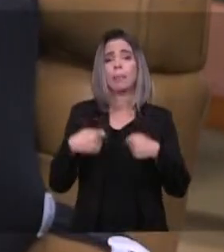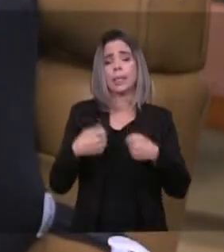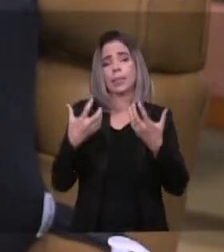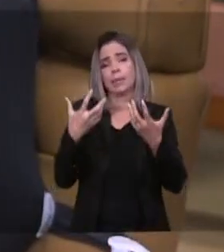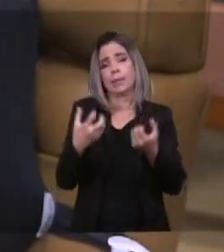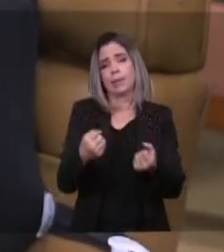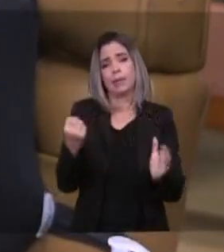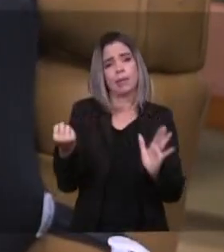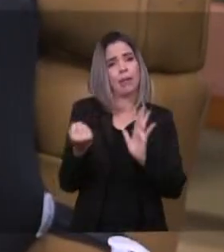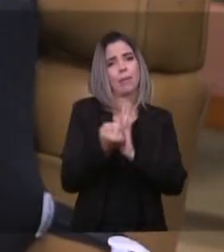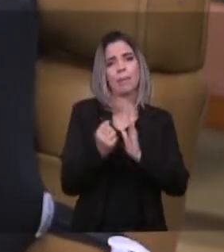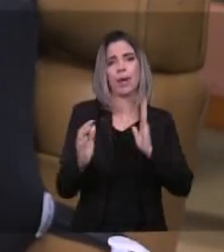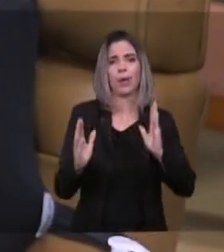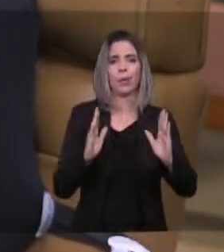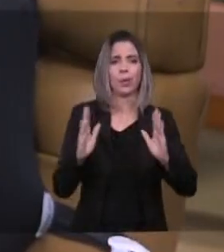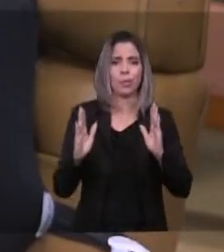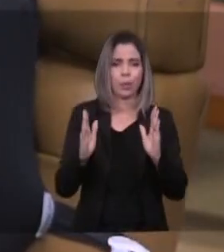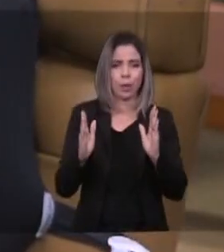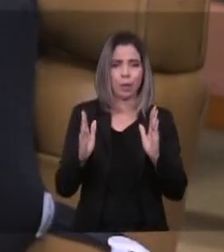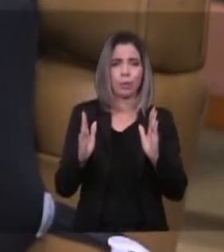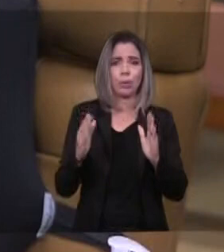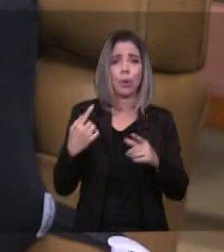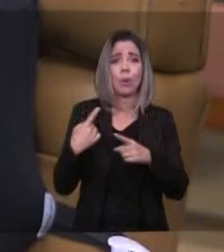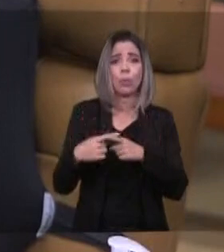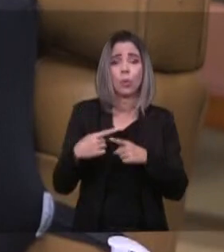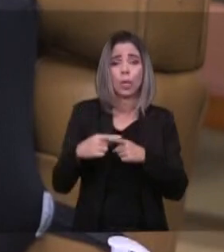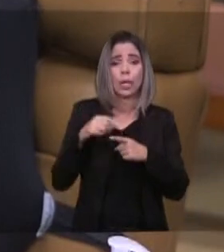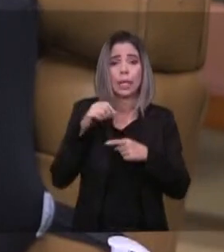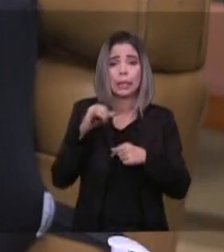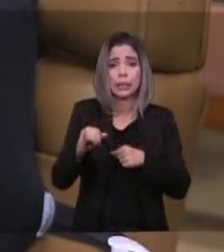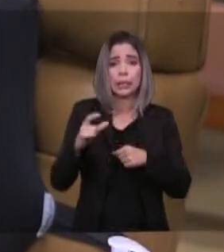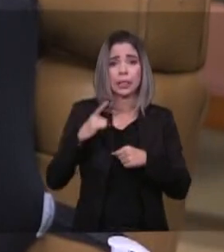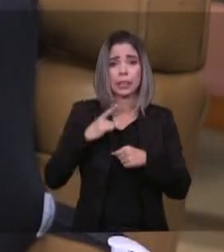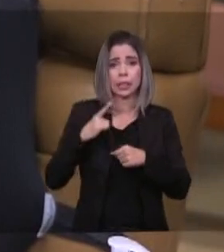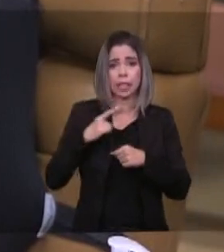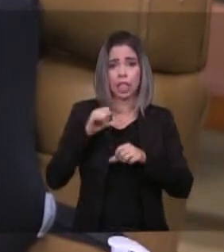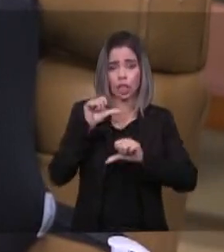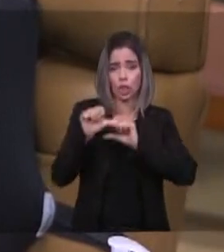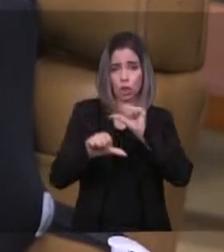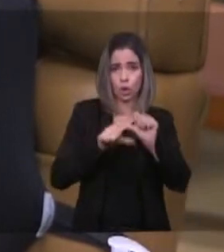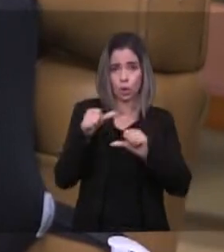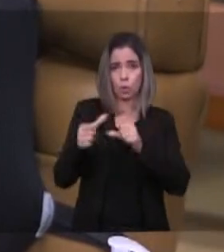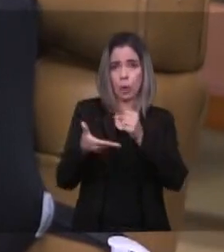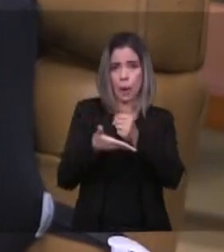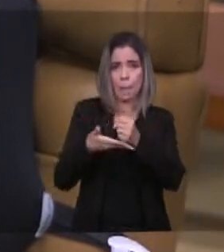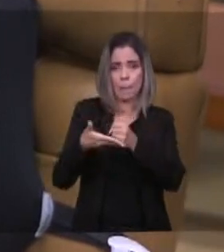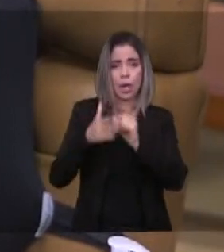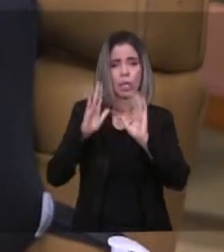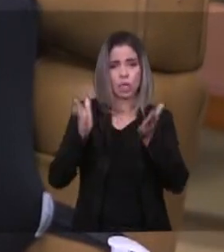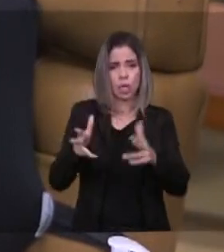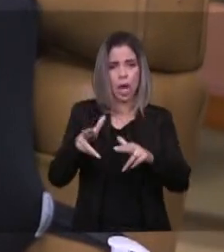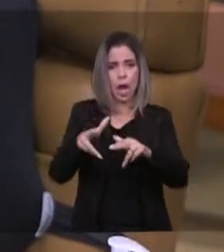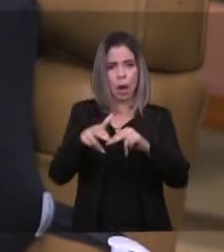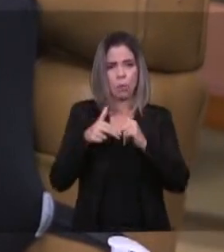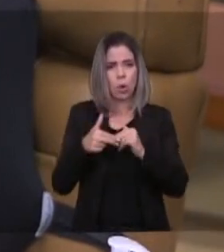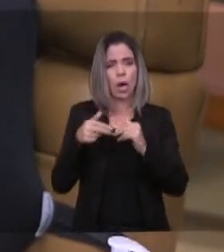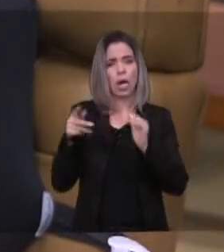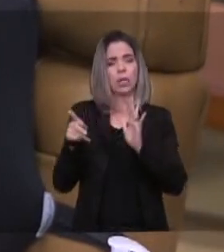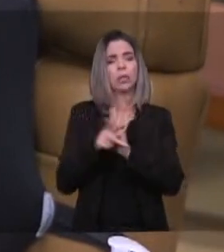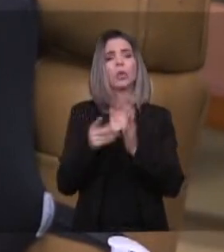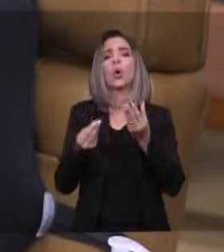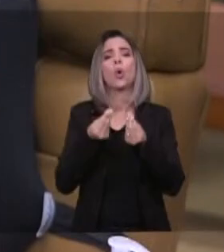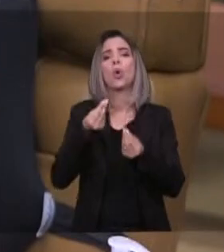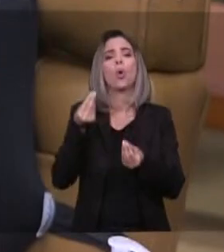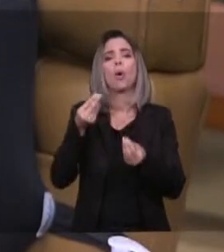temporal. A partir dessa alteração de premissa quanto ao escopo de aplicação